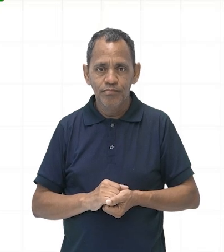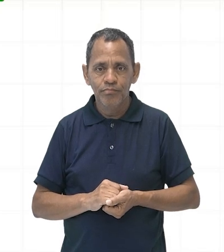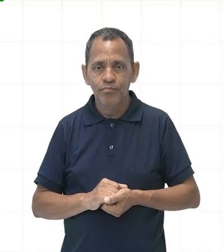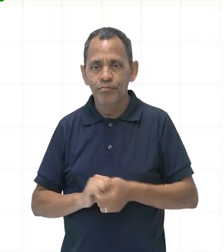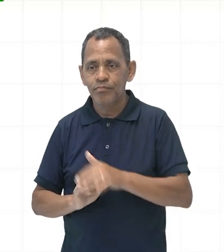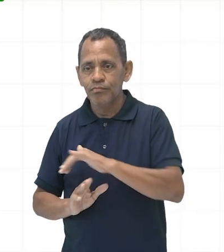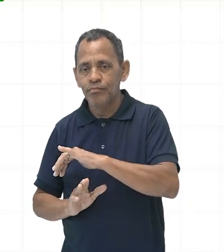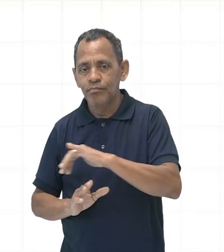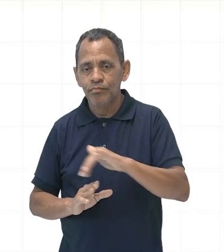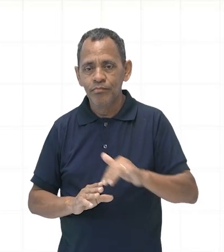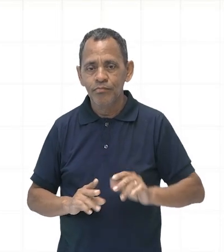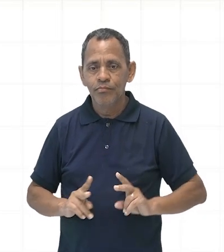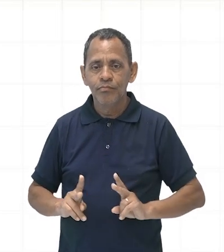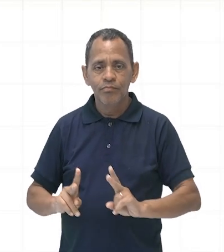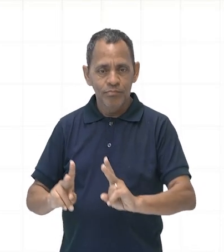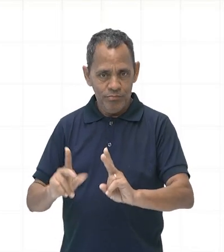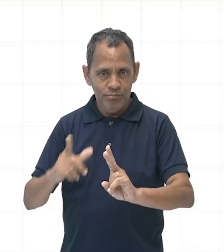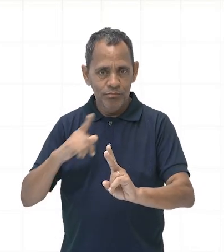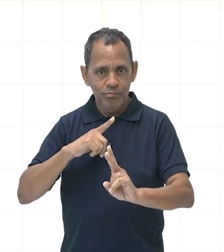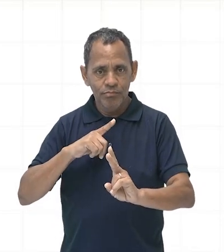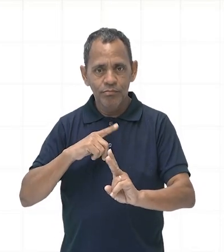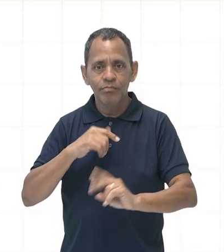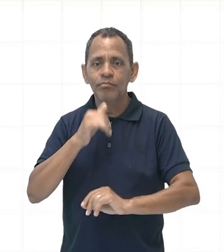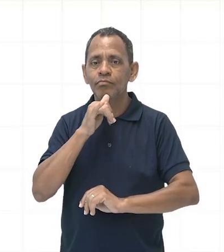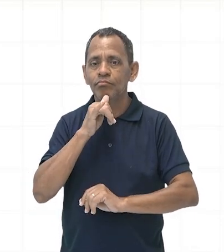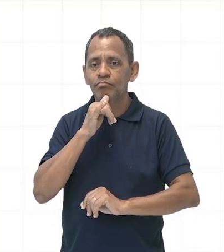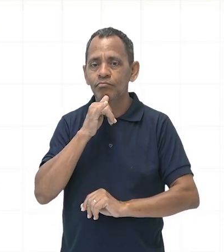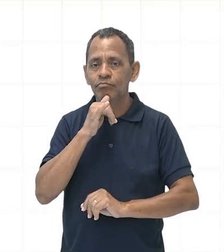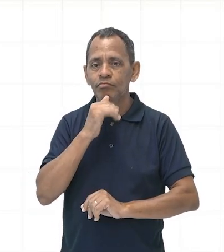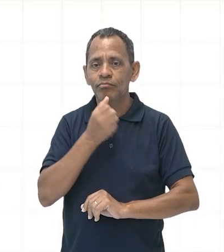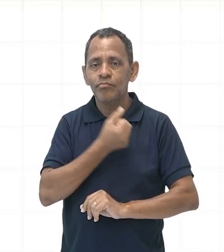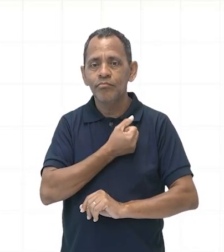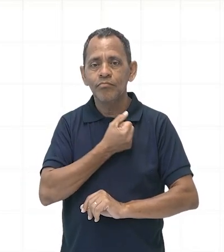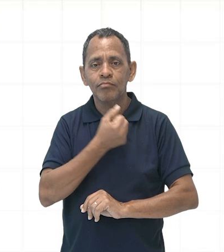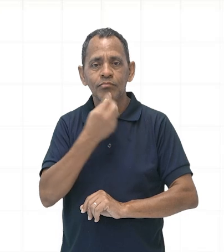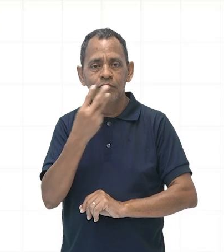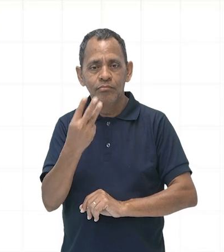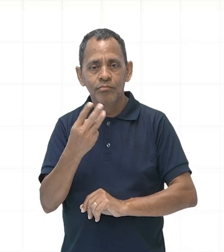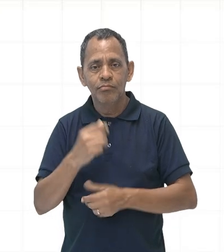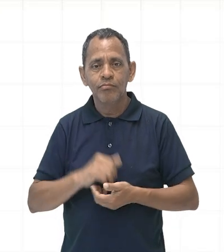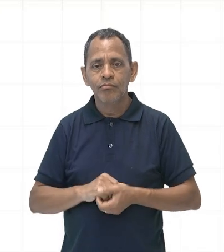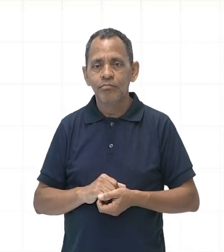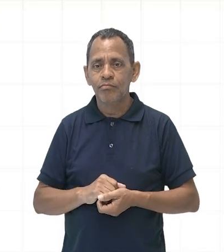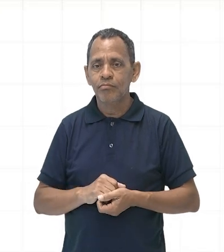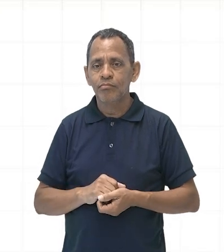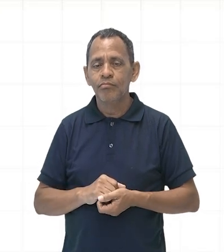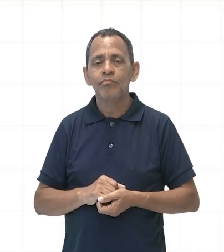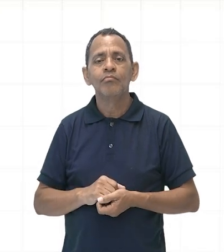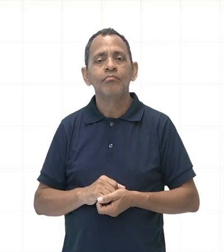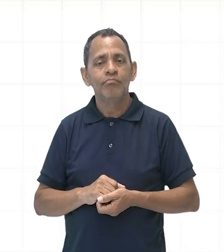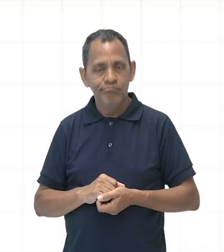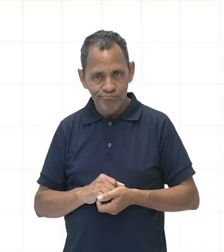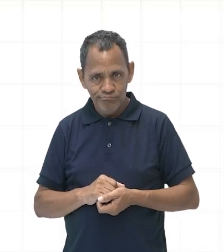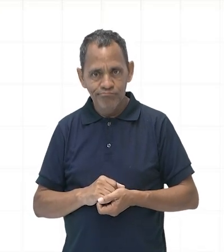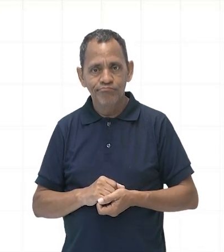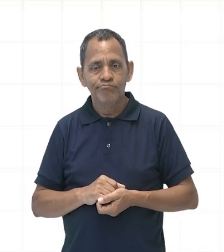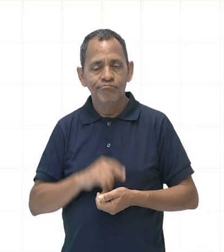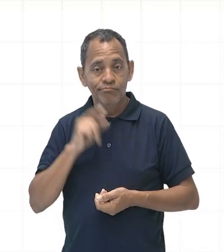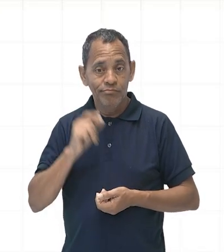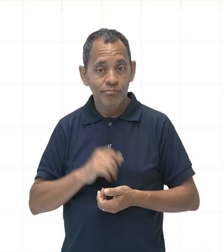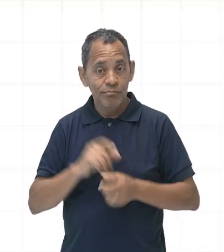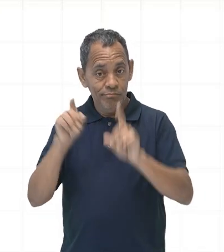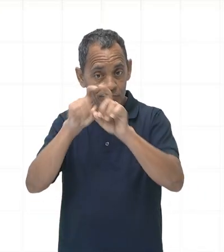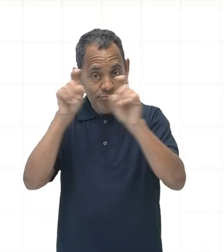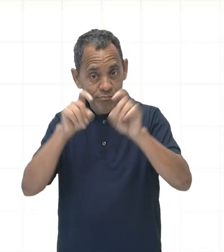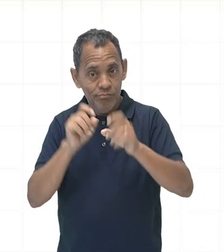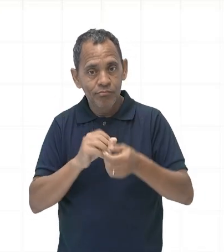Continuando aqui, a gente tem o nosso exemplo 3, que diz o seguinte: na especificação da memória do computador, costuma-se